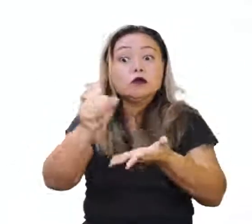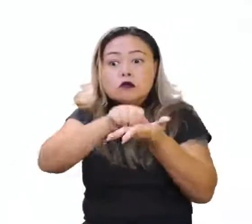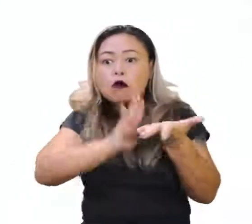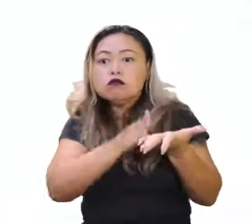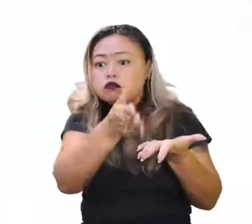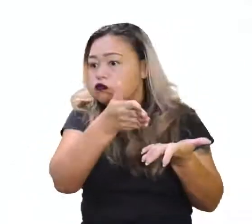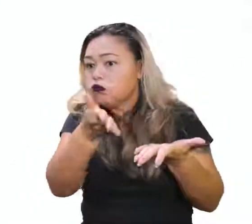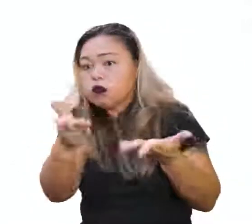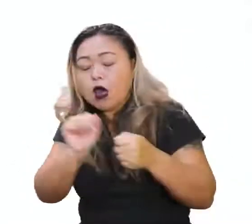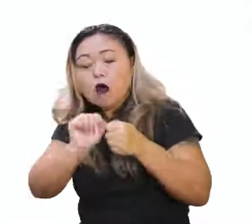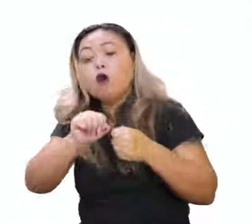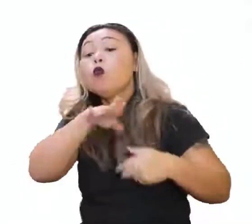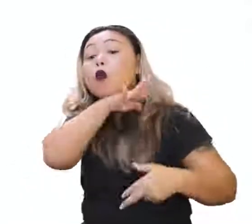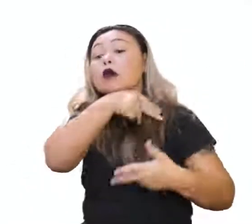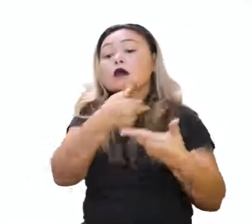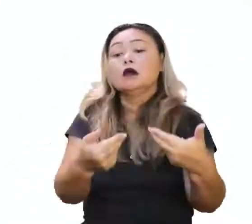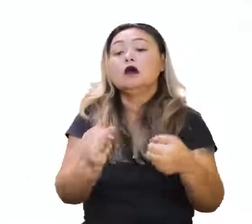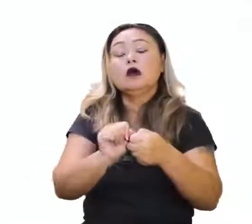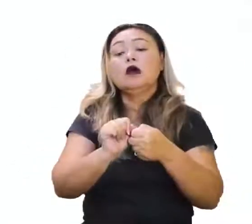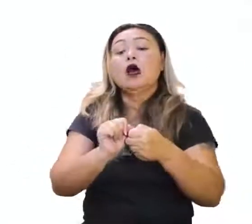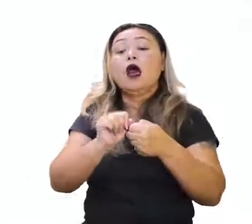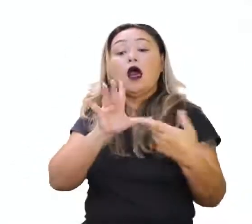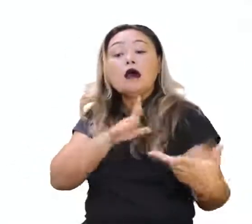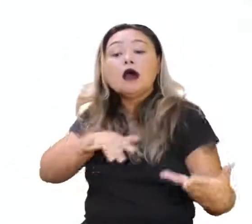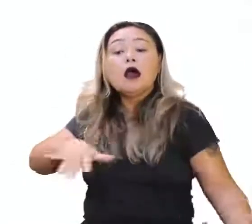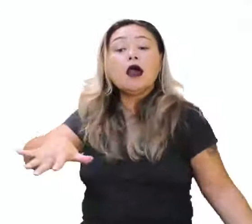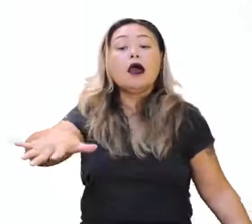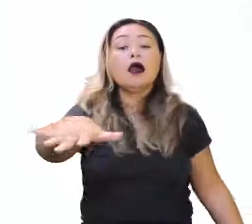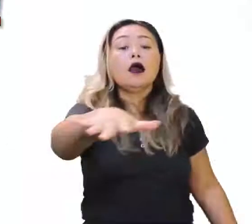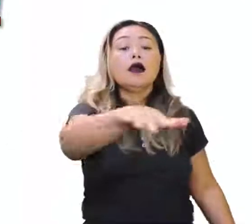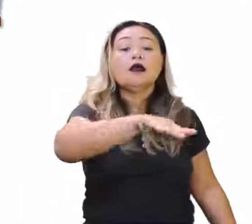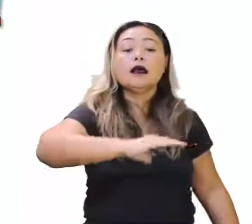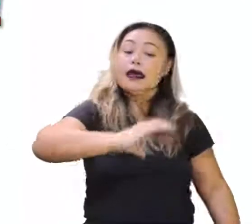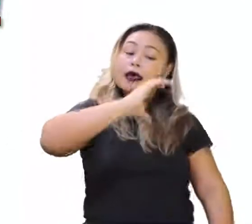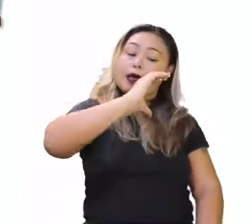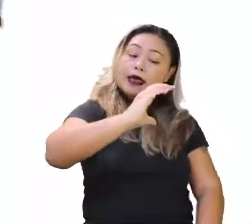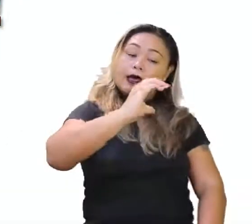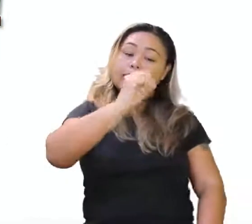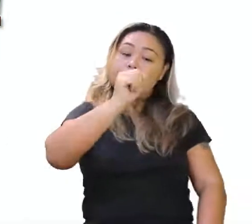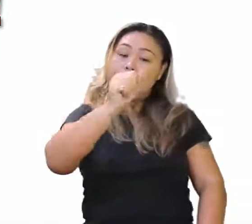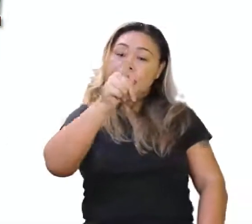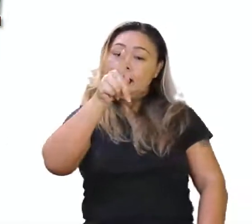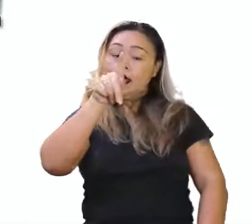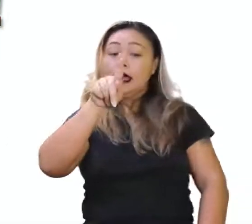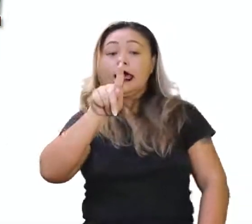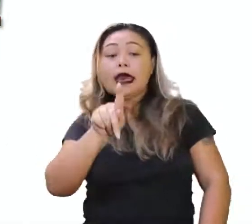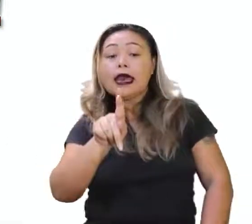atividades que nós realizamos com esse animal, envolve a área denominada de